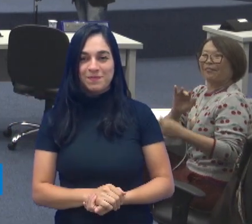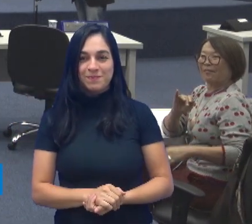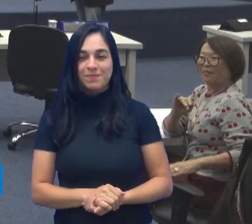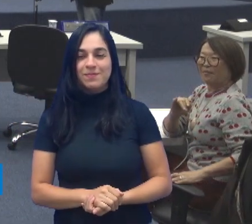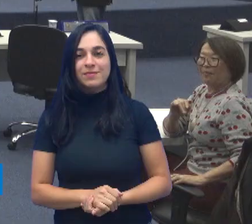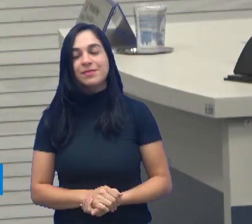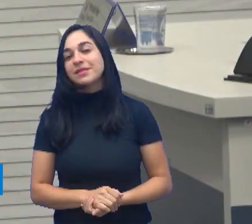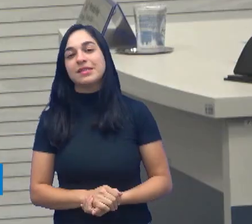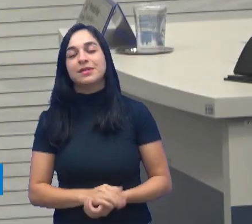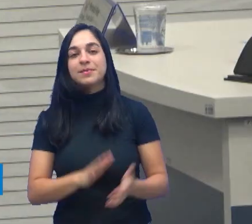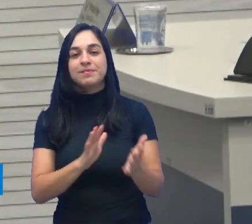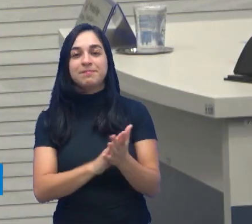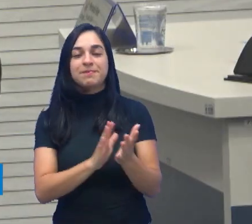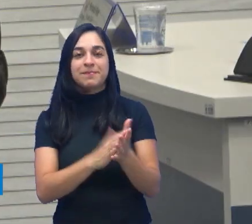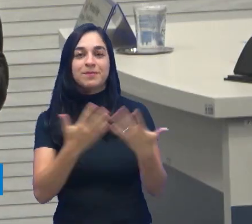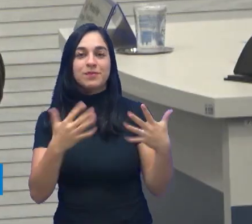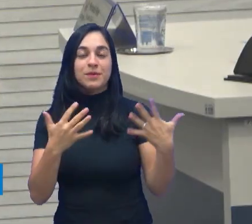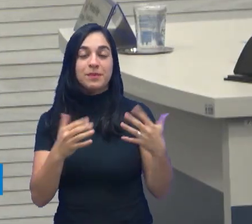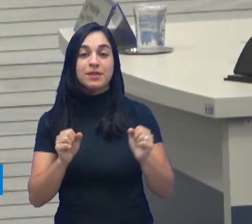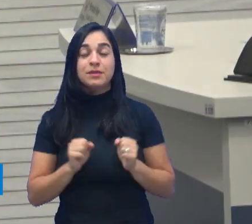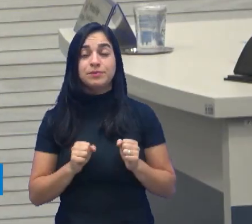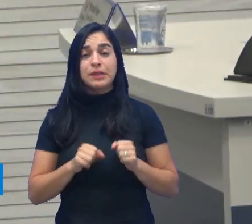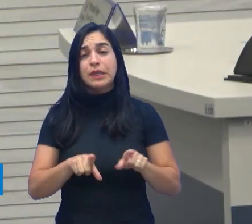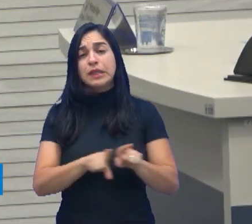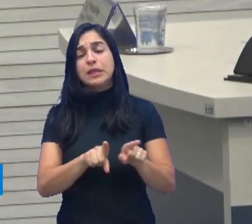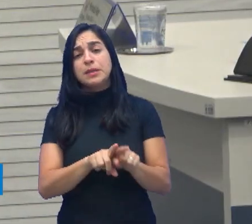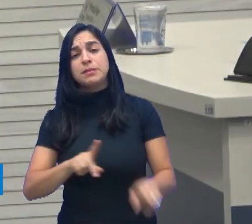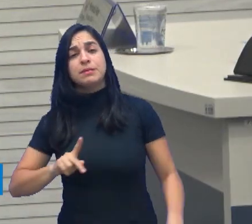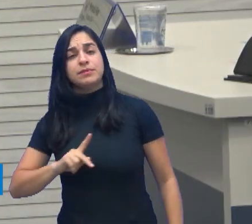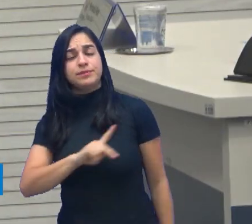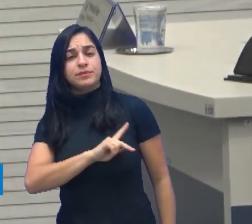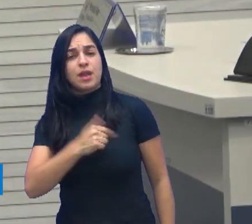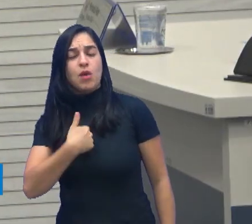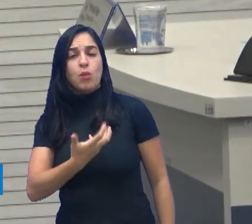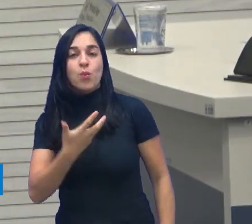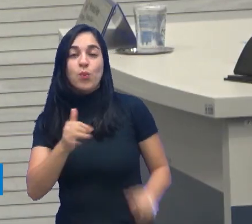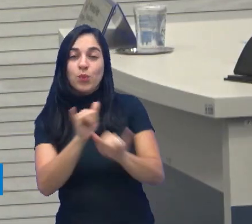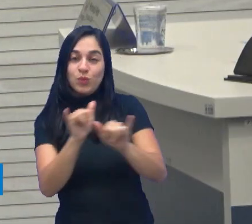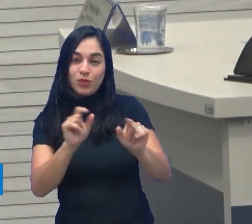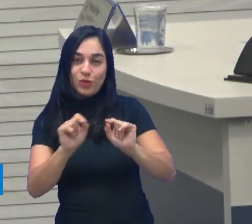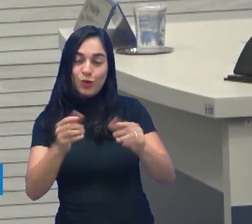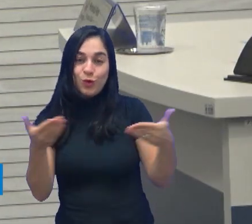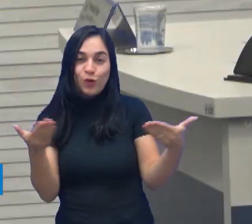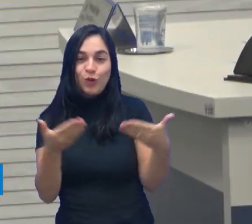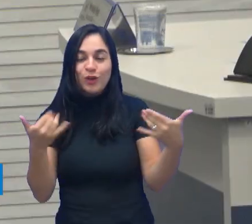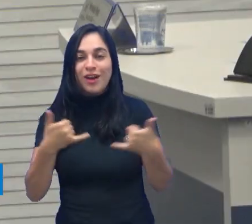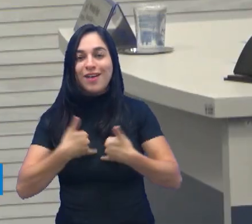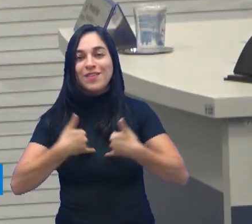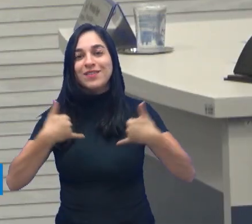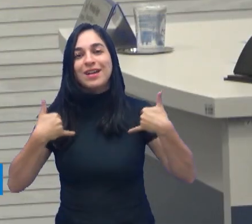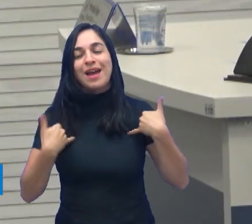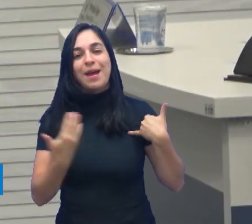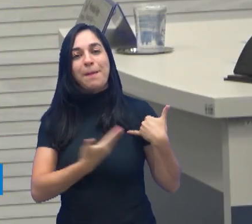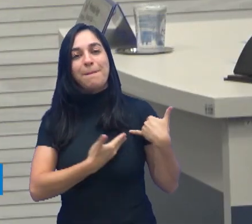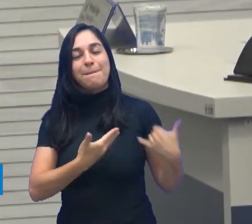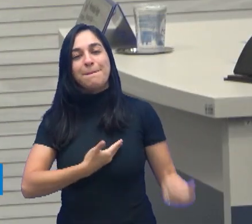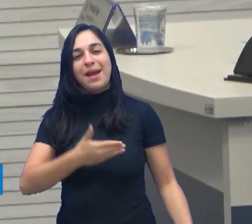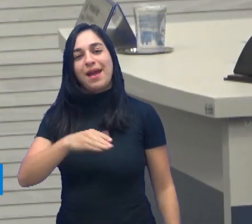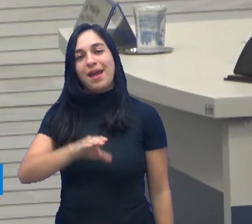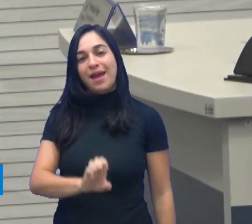Parabéns mesmo. E também, senhor presidente, queria registrar que hoje é aniversário da nossa colega Érica, né?